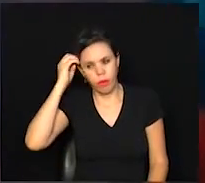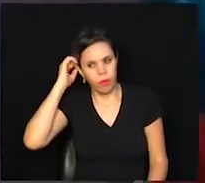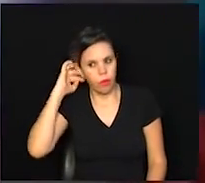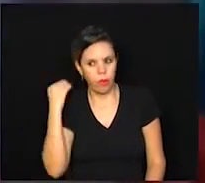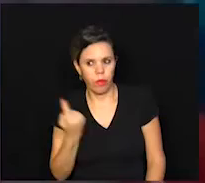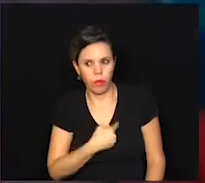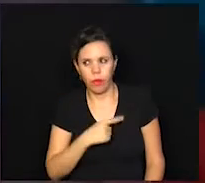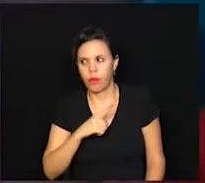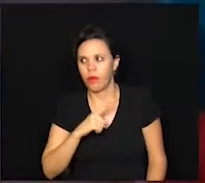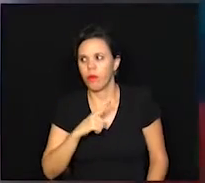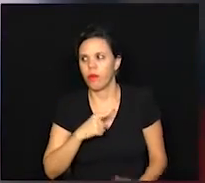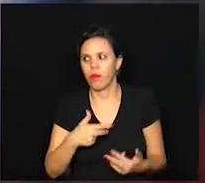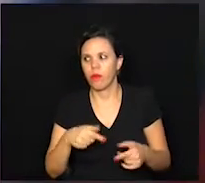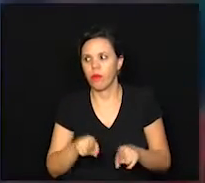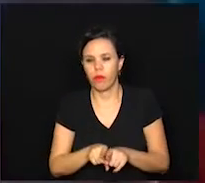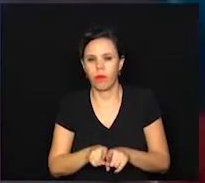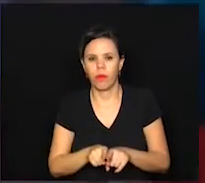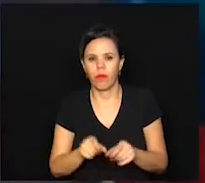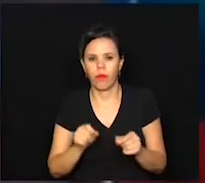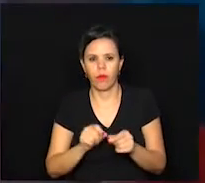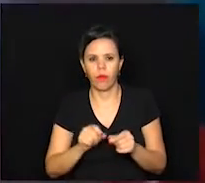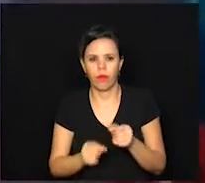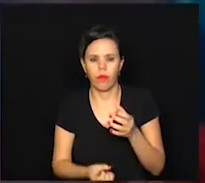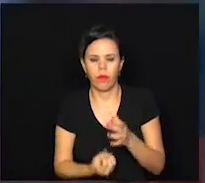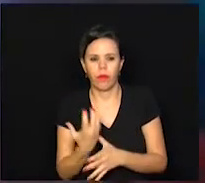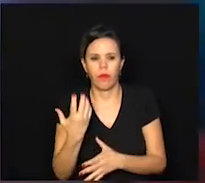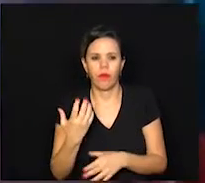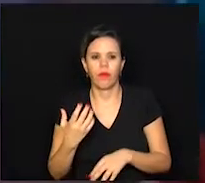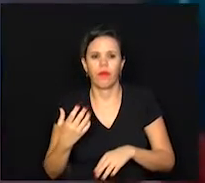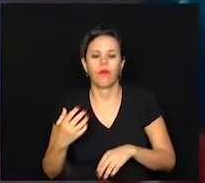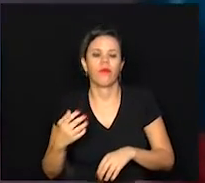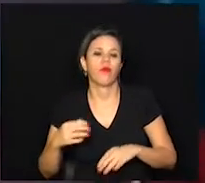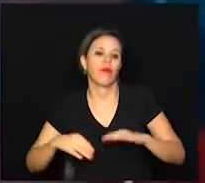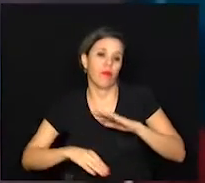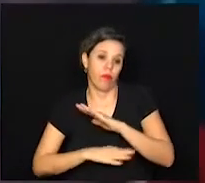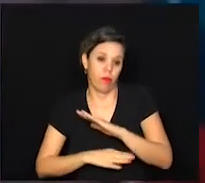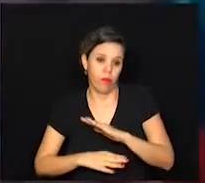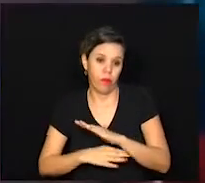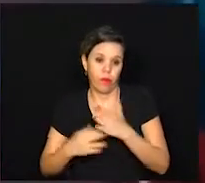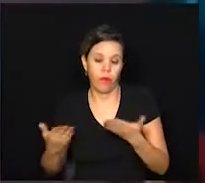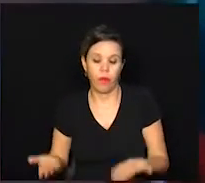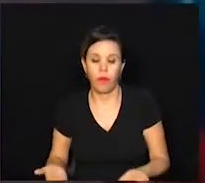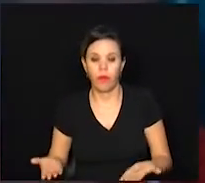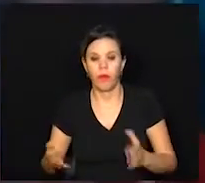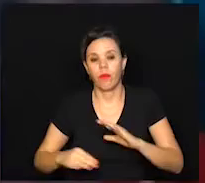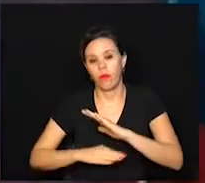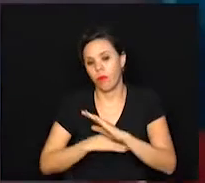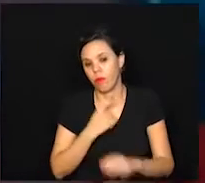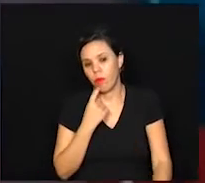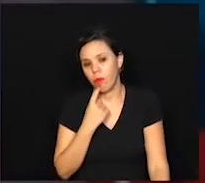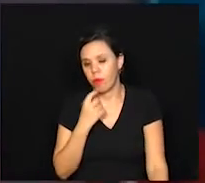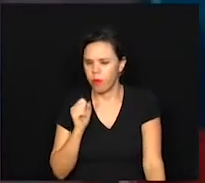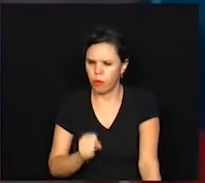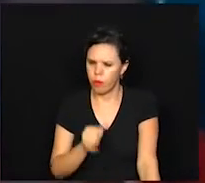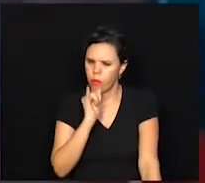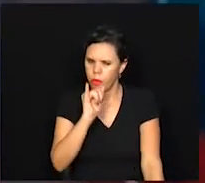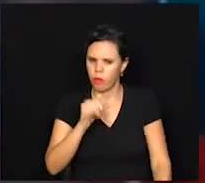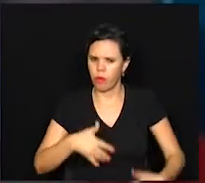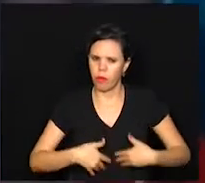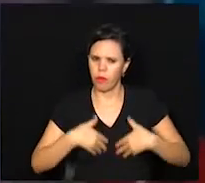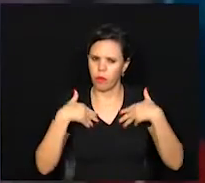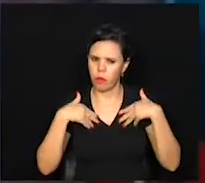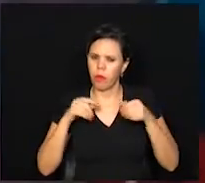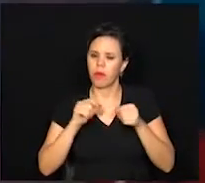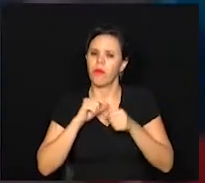tem muita coisa que foi feita. O Legislativo, por exemplo, a Câmara de Campinas pode dizer com orgulho que ela